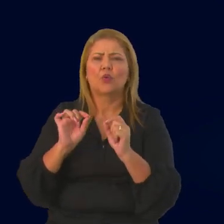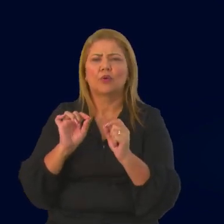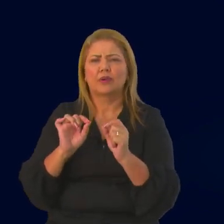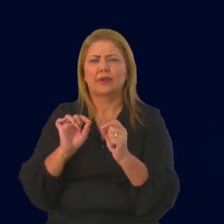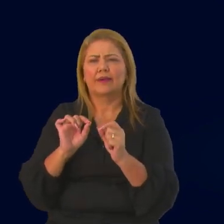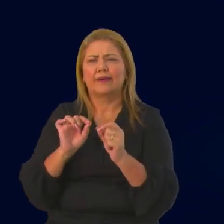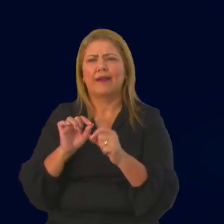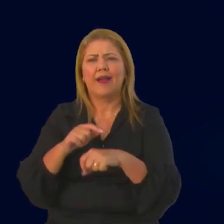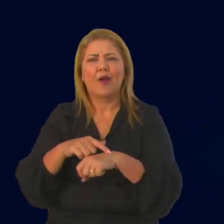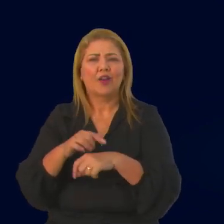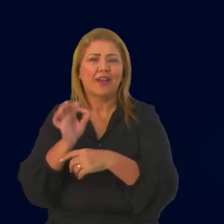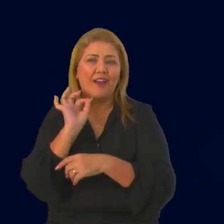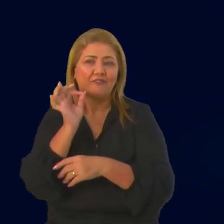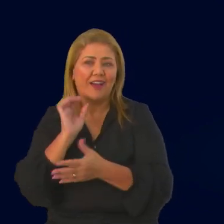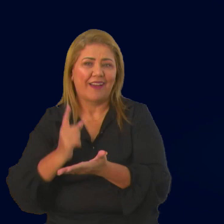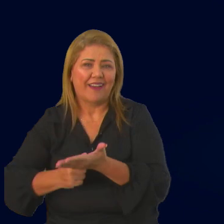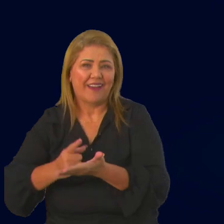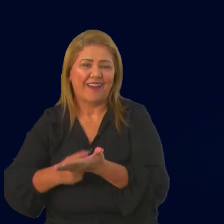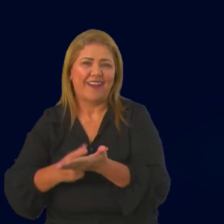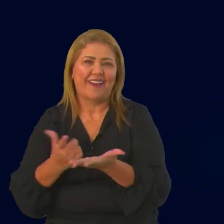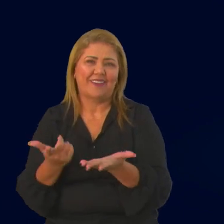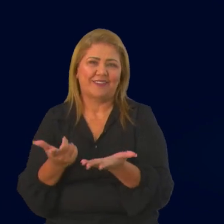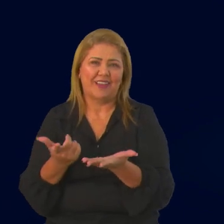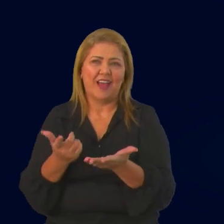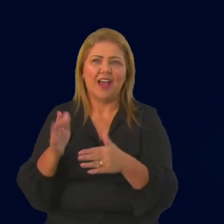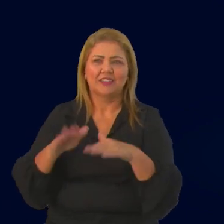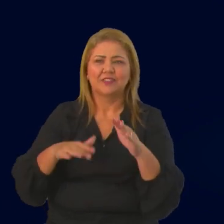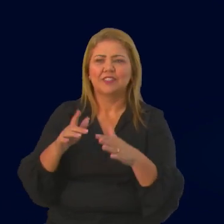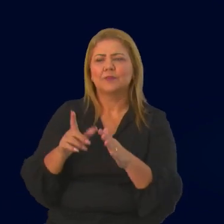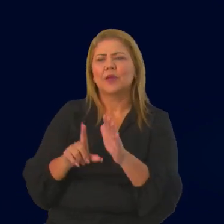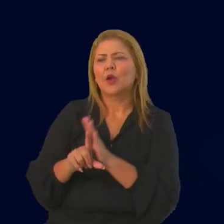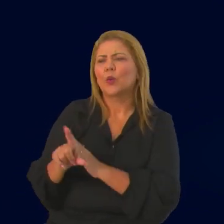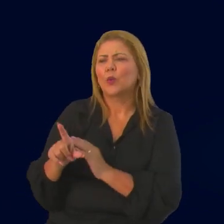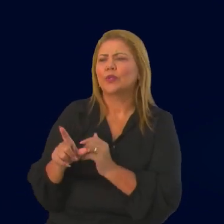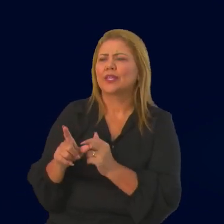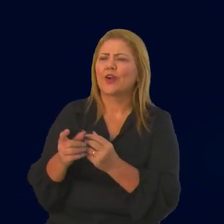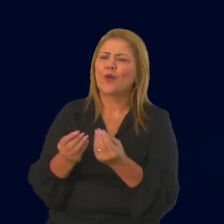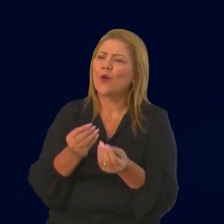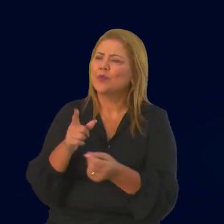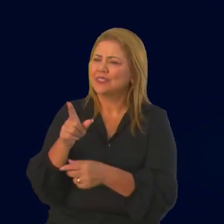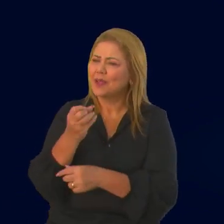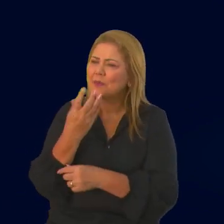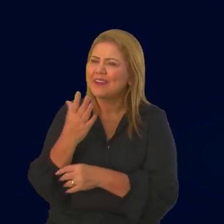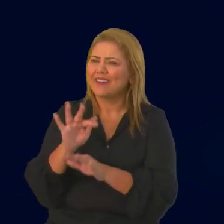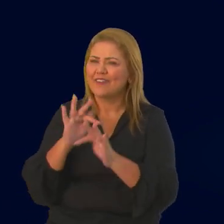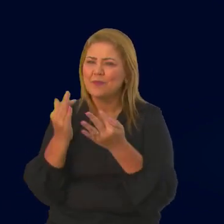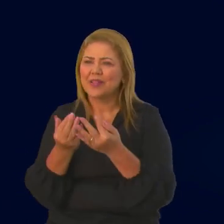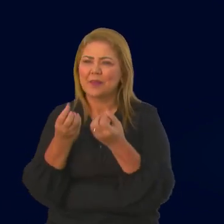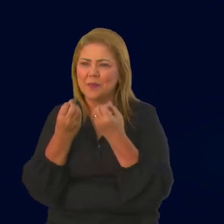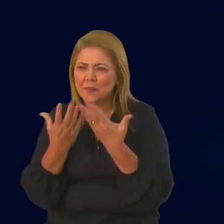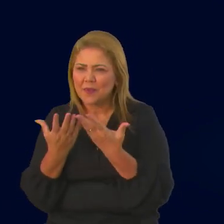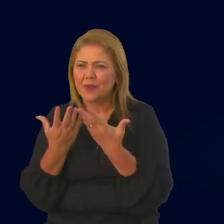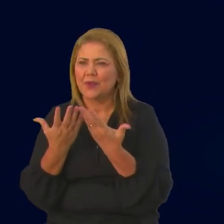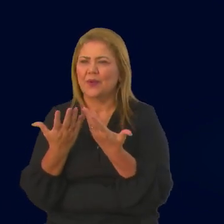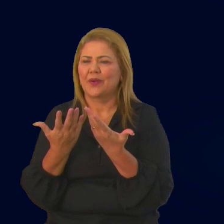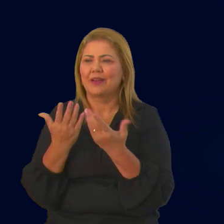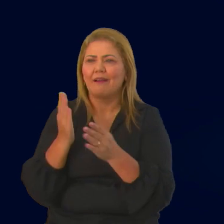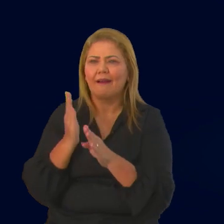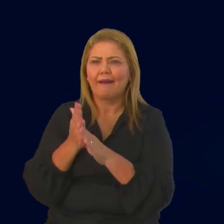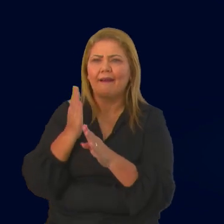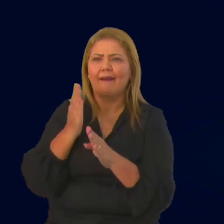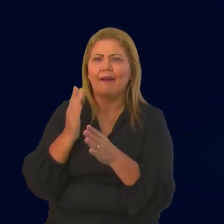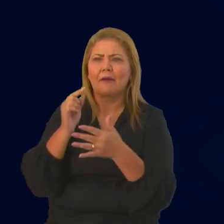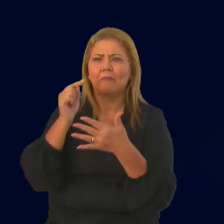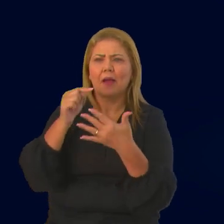do cafezinho, onde a gente pergunta como é que está a pessoa, como é que está a família, descobre pontos